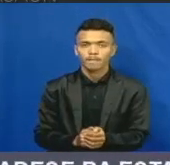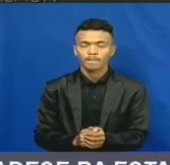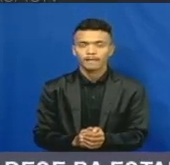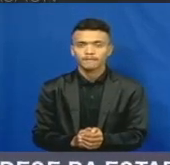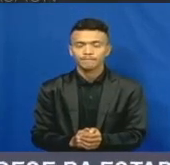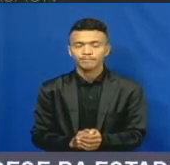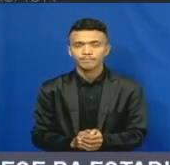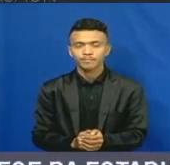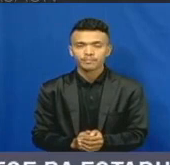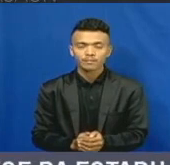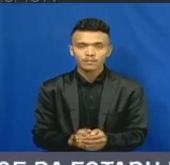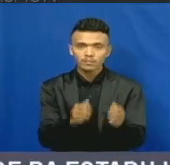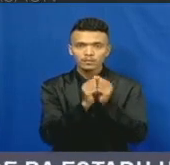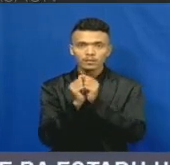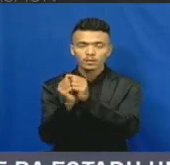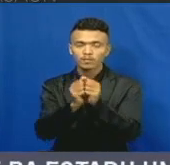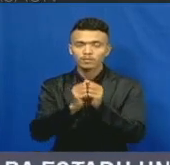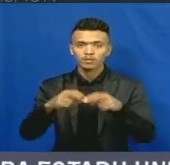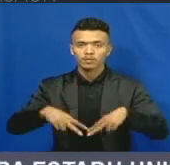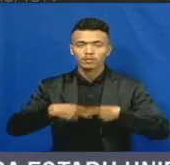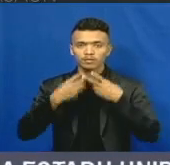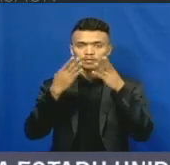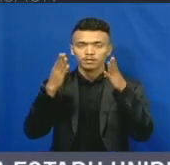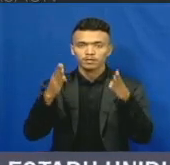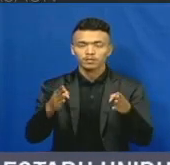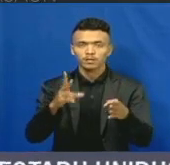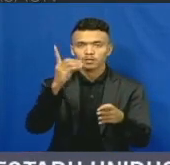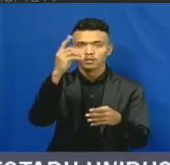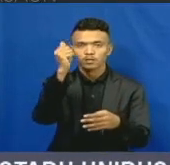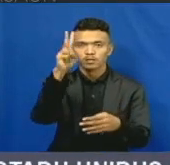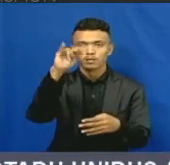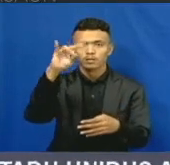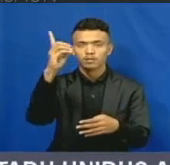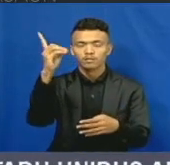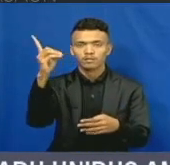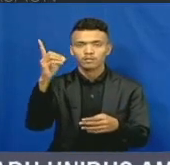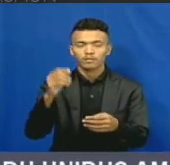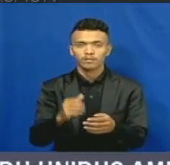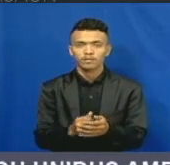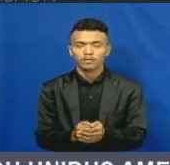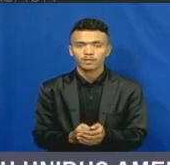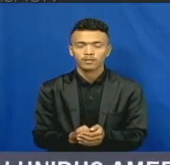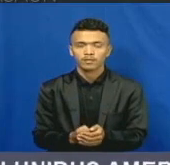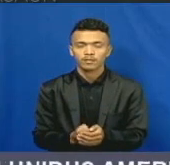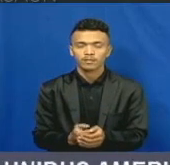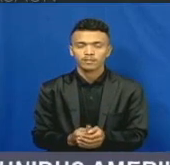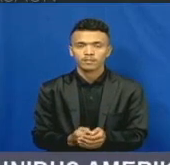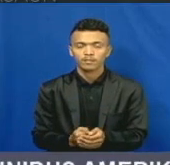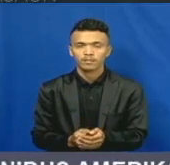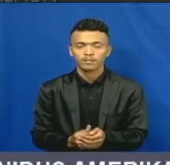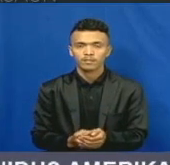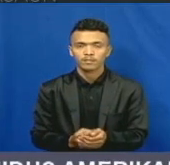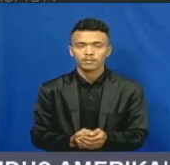guerrilla vivake, hamutu ko saudoso comandante David Alex, Daitula o saudoso segundo comandante